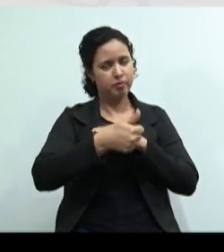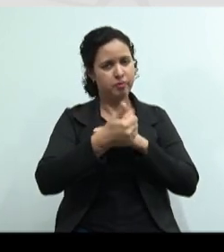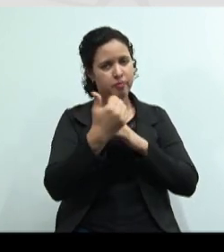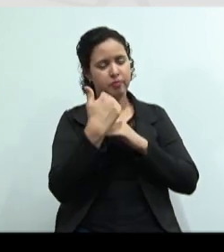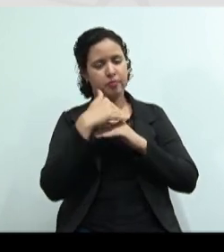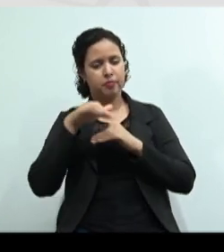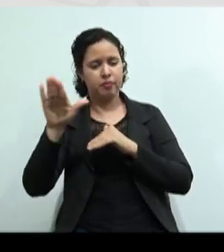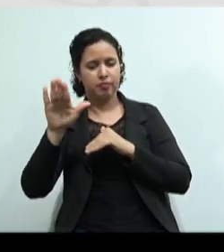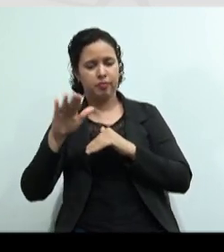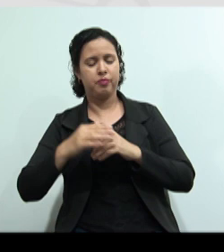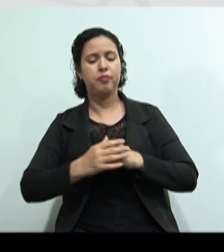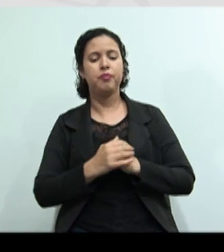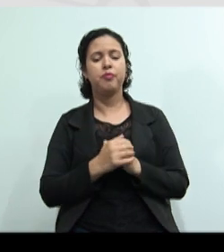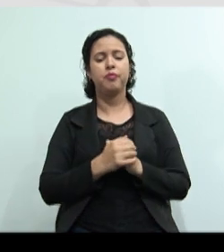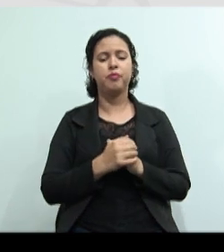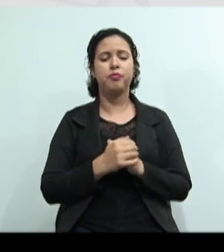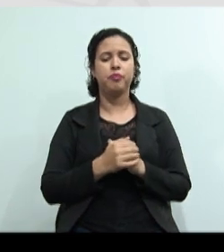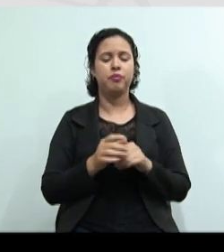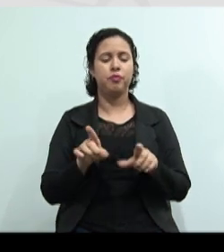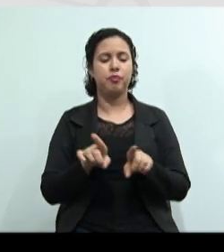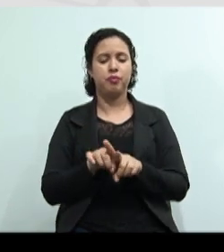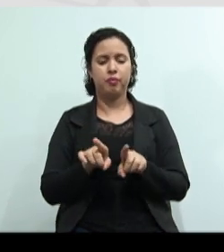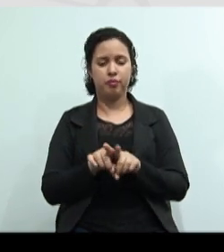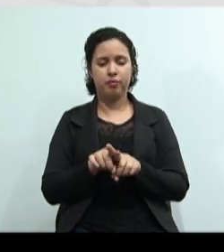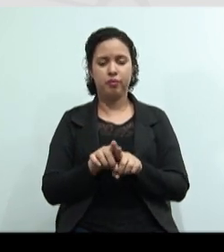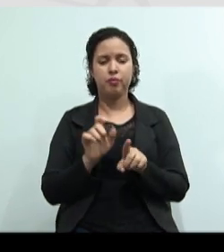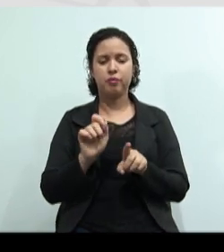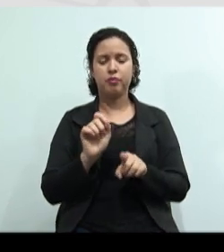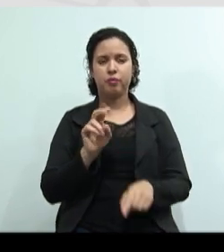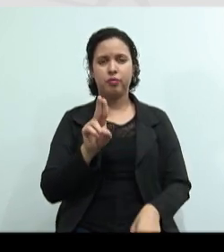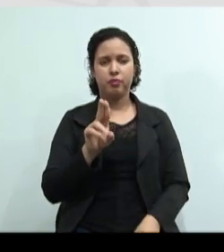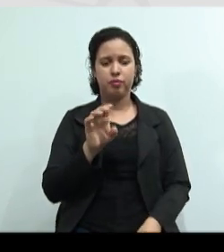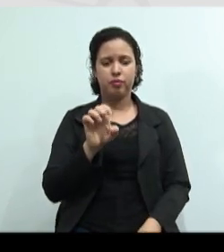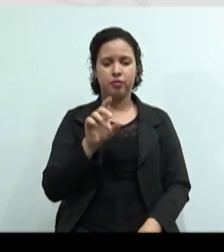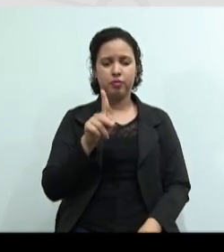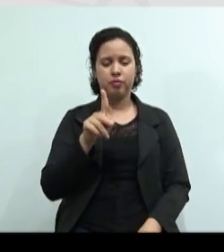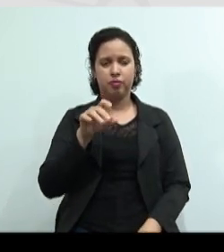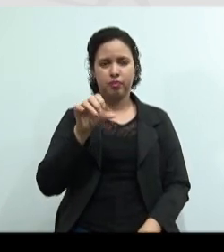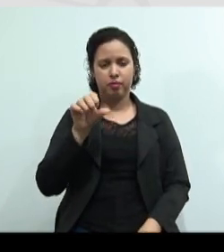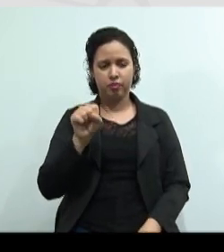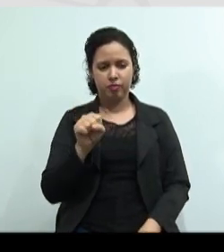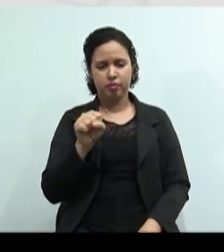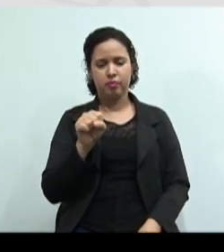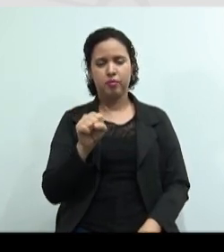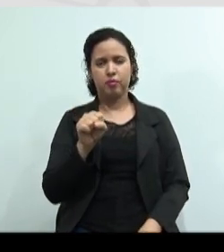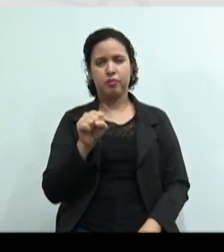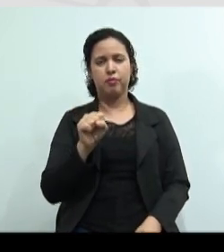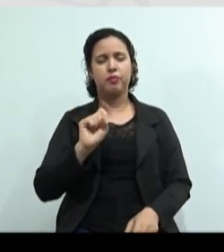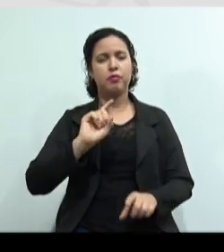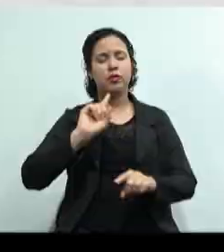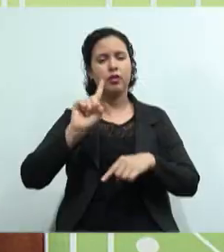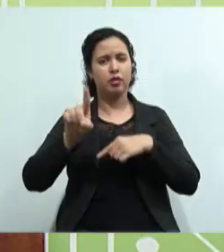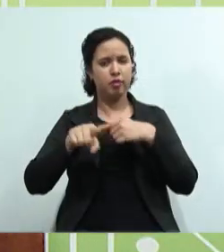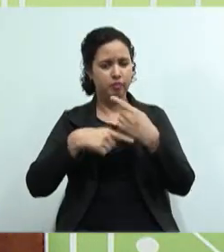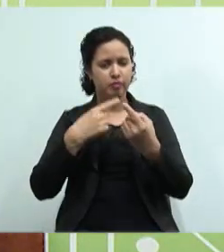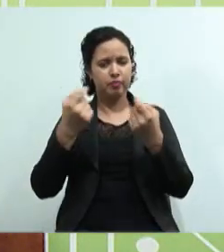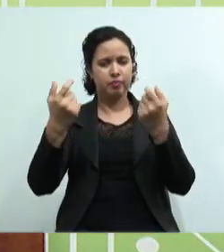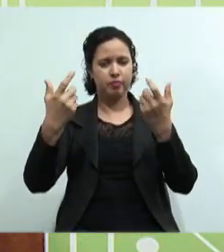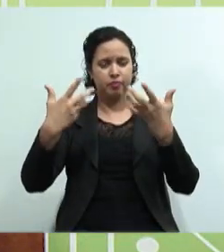entrar é o primeiro a sair. E temos também a média ponderada móvel. Então, nós vamos explicar cada um